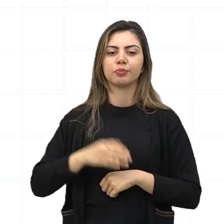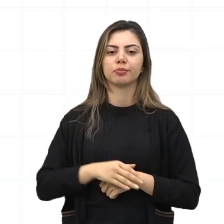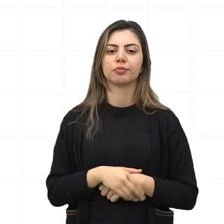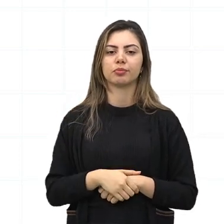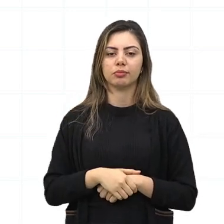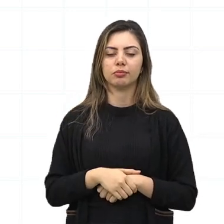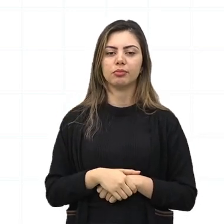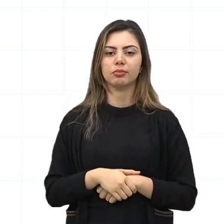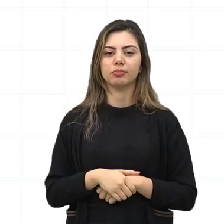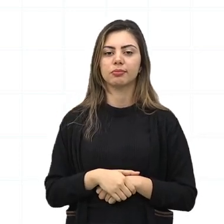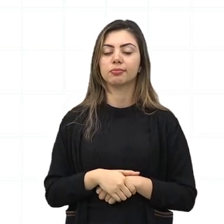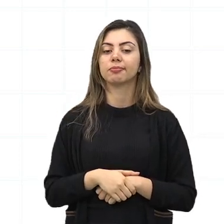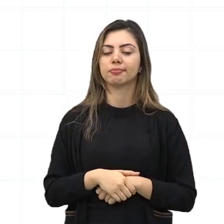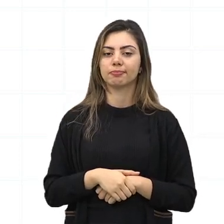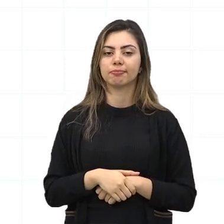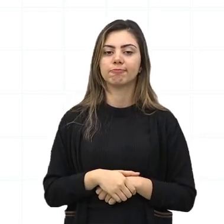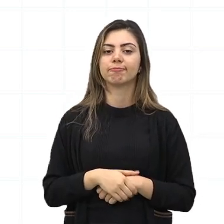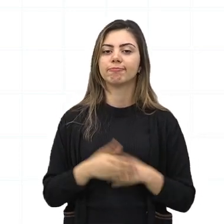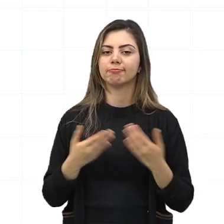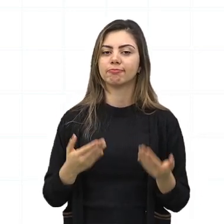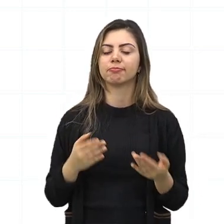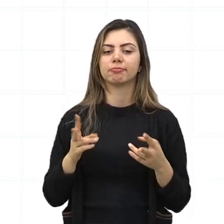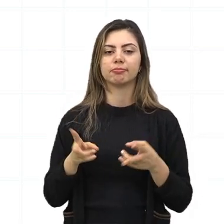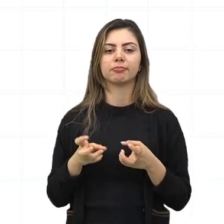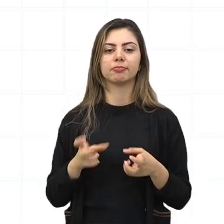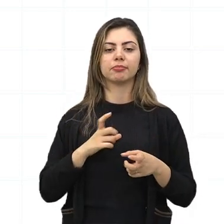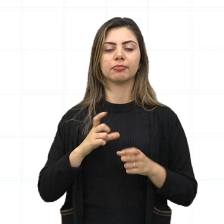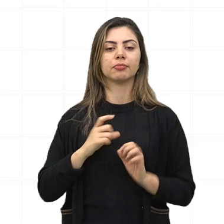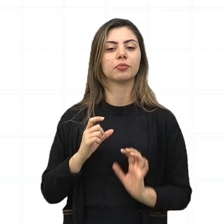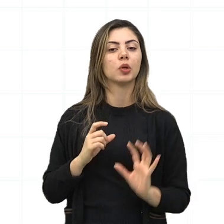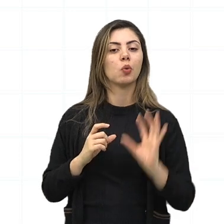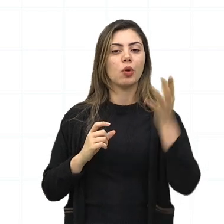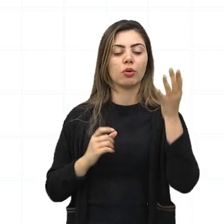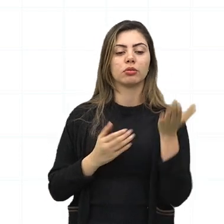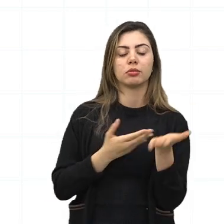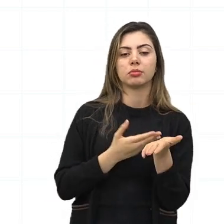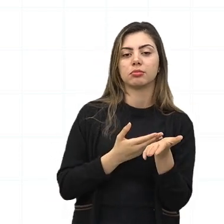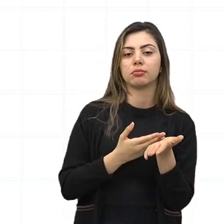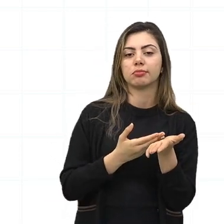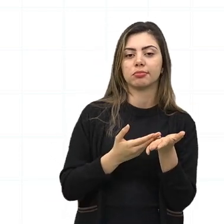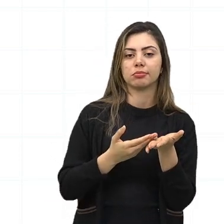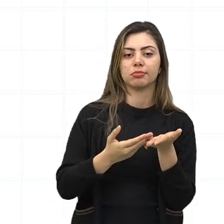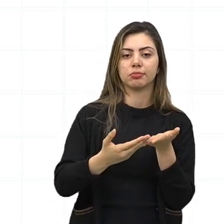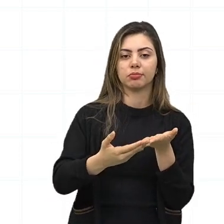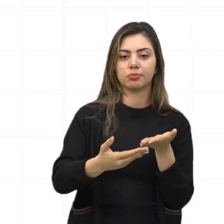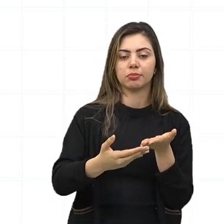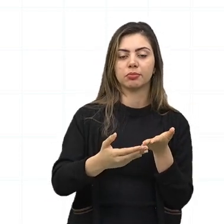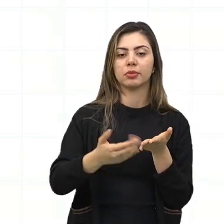conto, nós temos aí situação inicial,